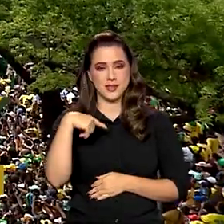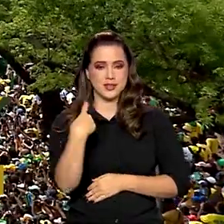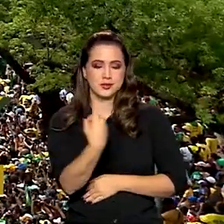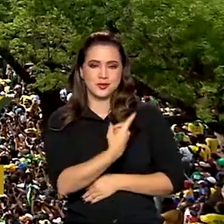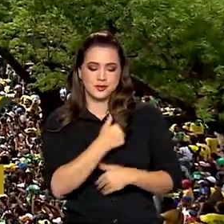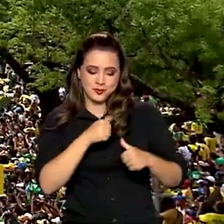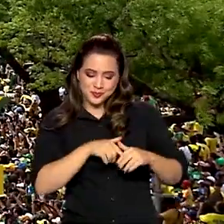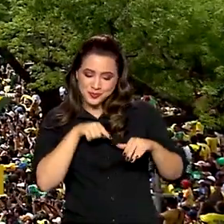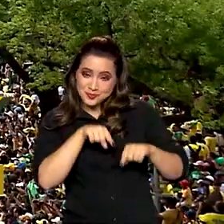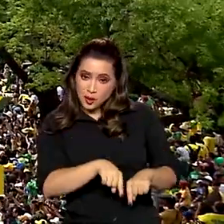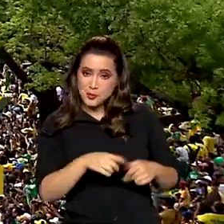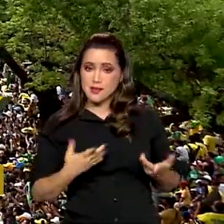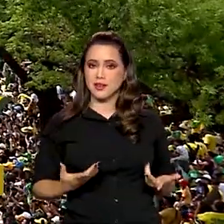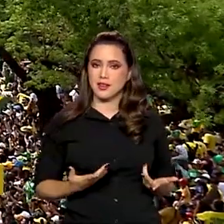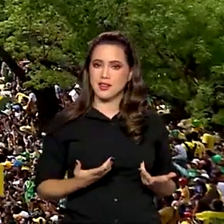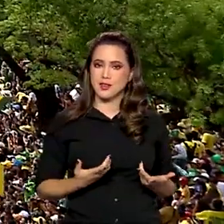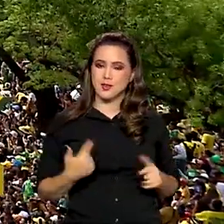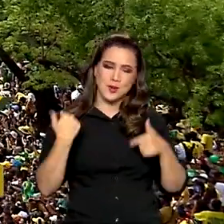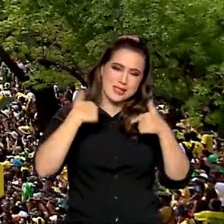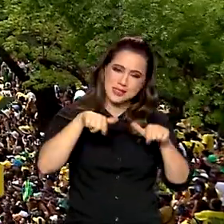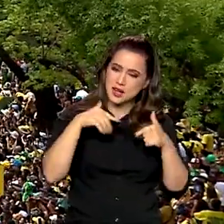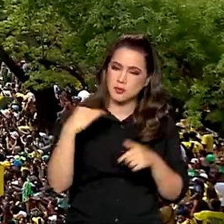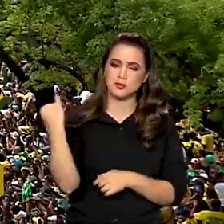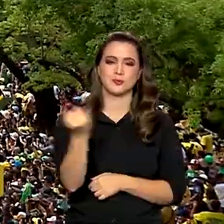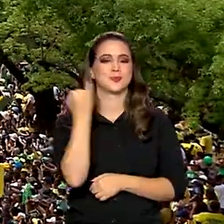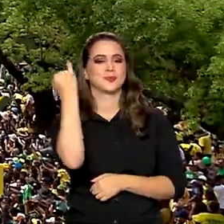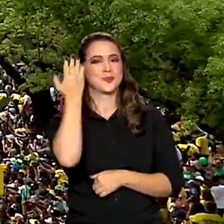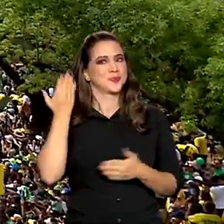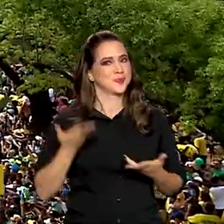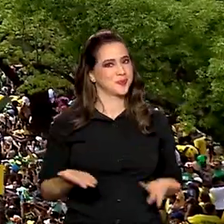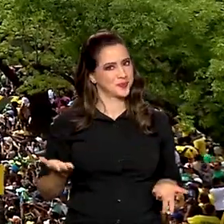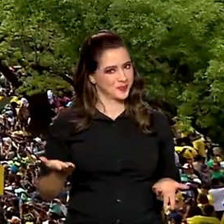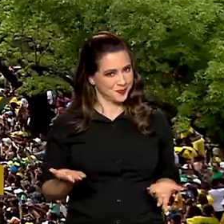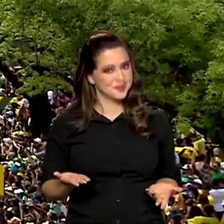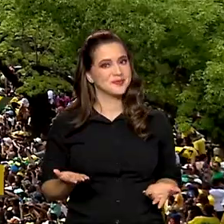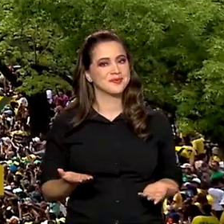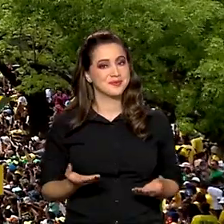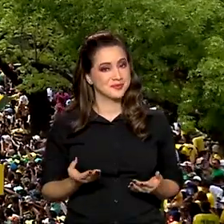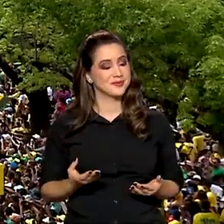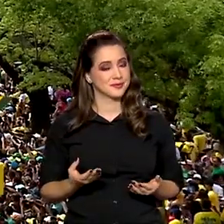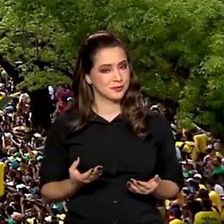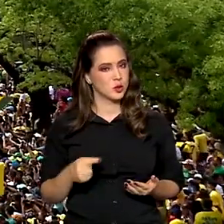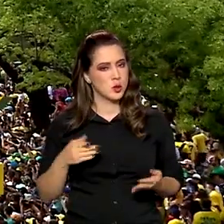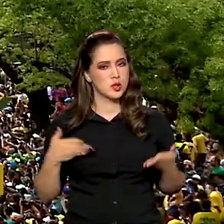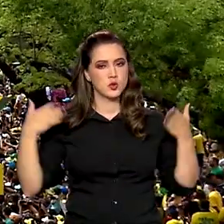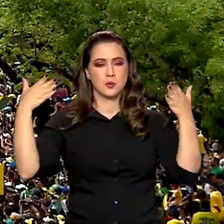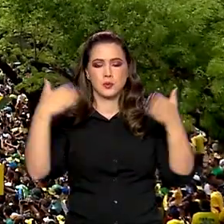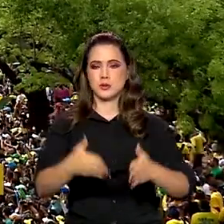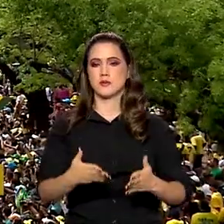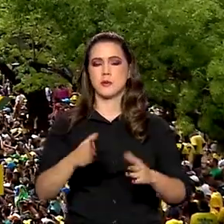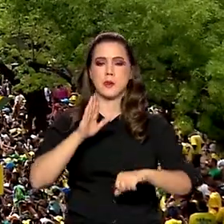aqui, né, cumprindo essa missão, é uma missão, né, de fazer parte desse